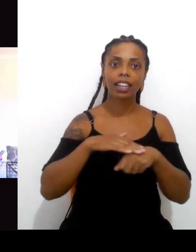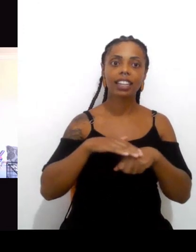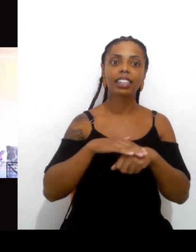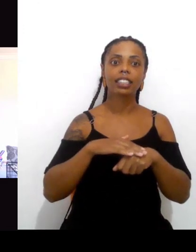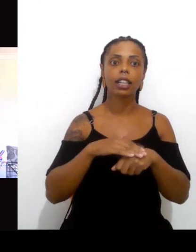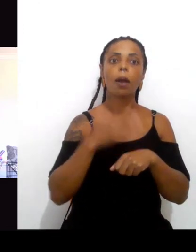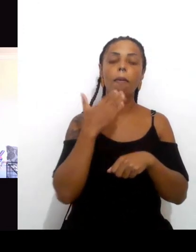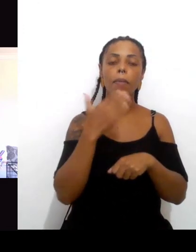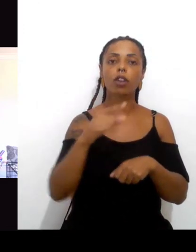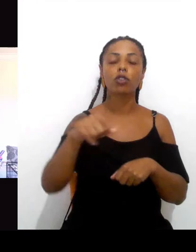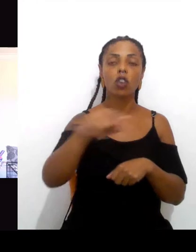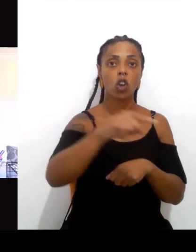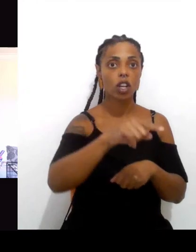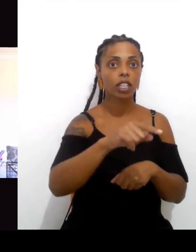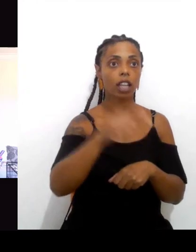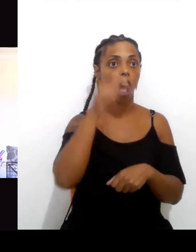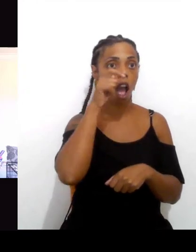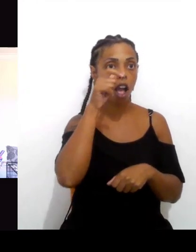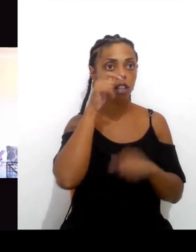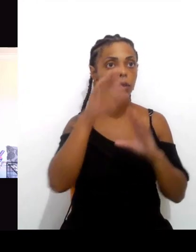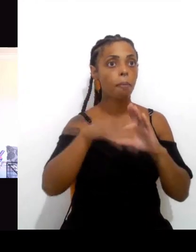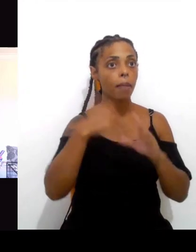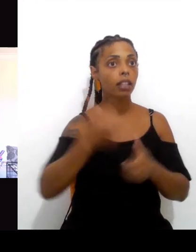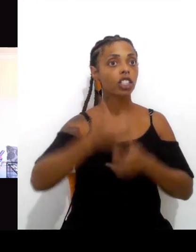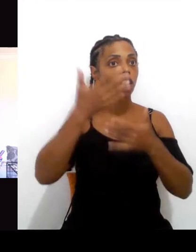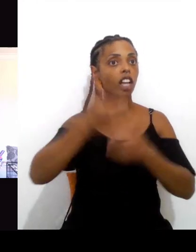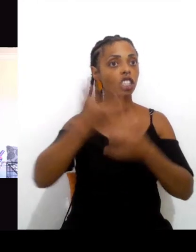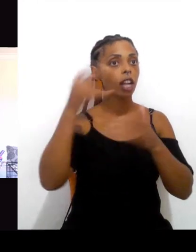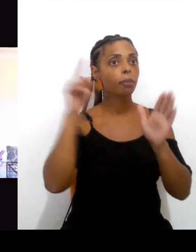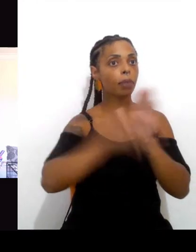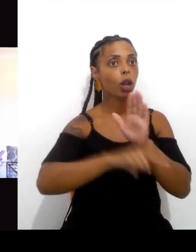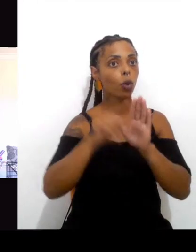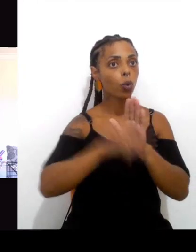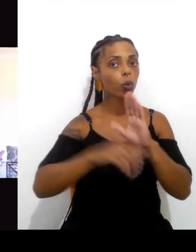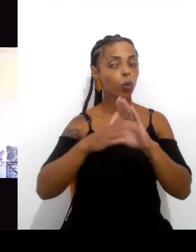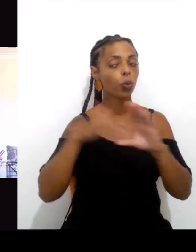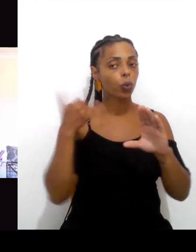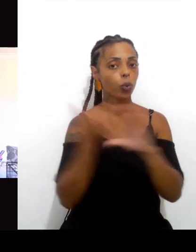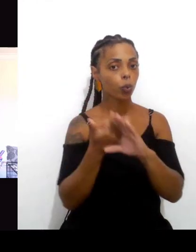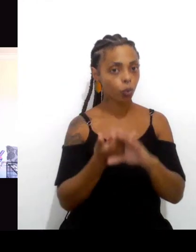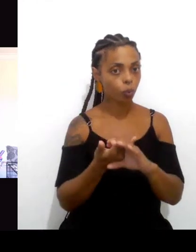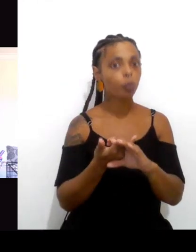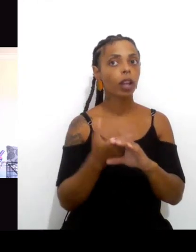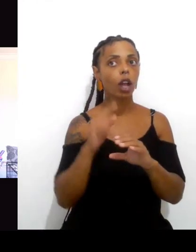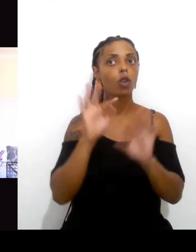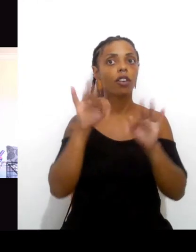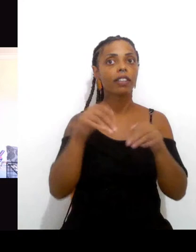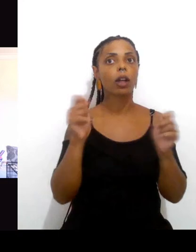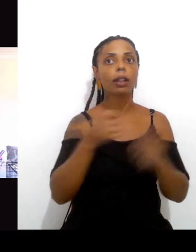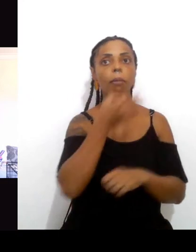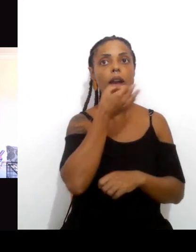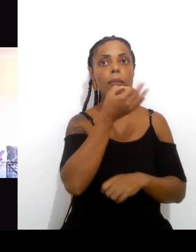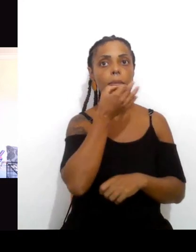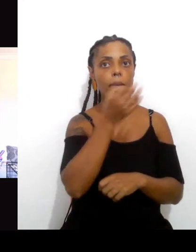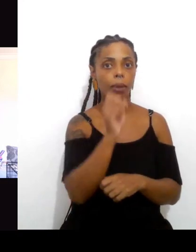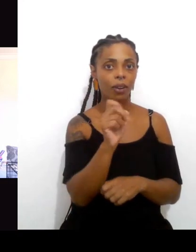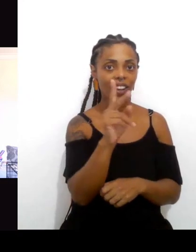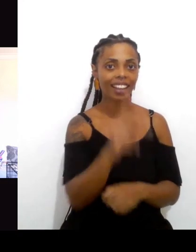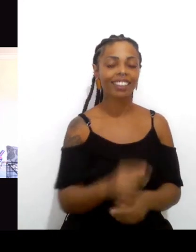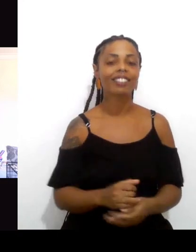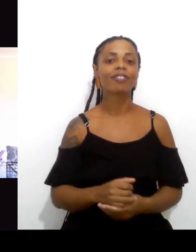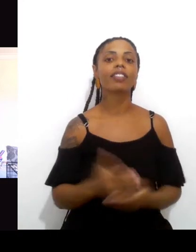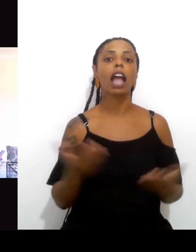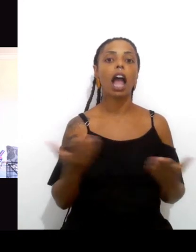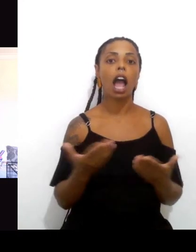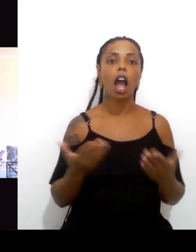ouvintes que nos enviem as perguntas através do chat aqui do YouTube para que a gente possa comentar no final da apresentação agora vamos para a fala